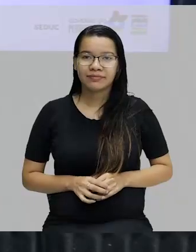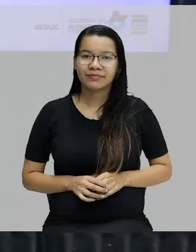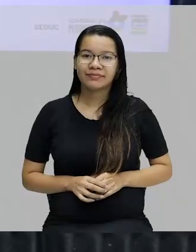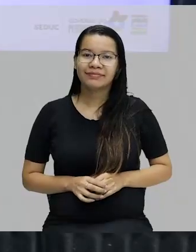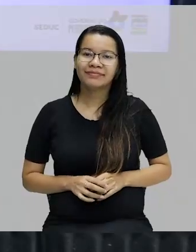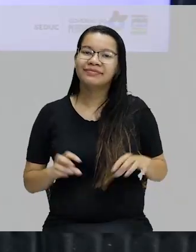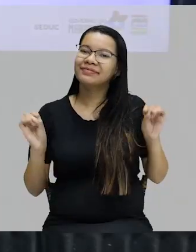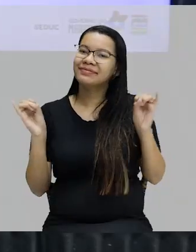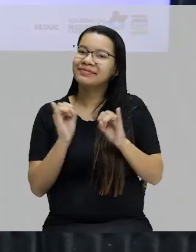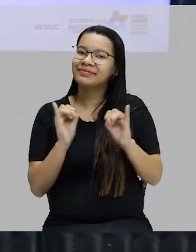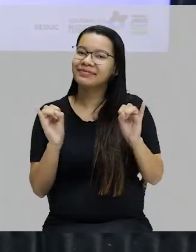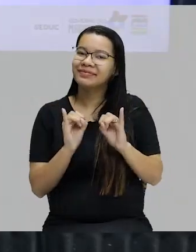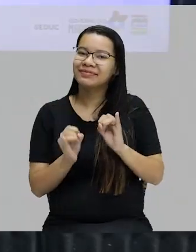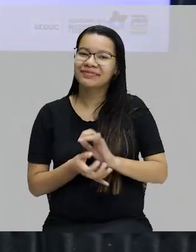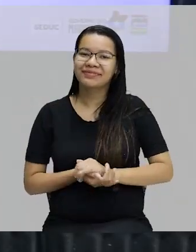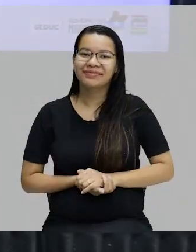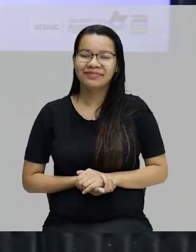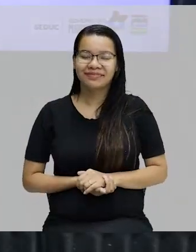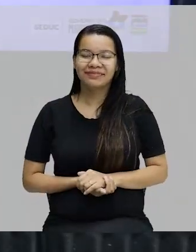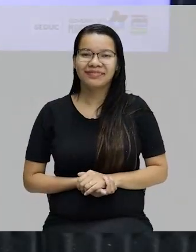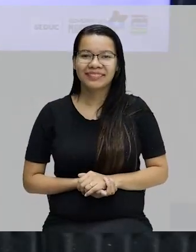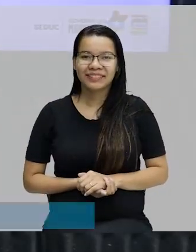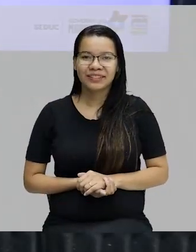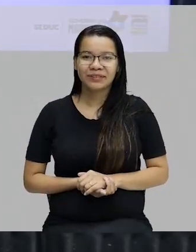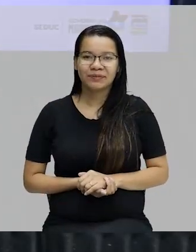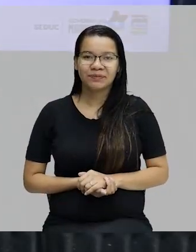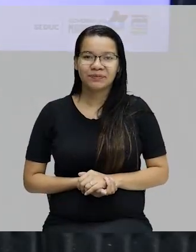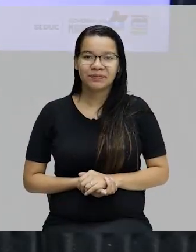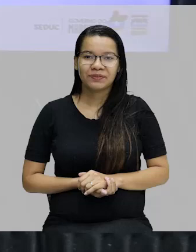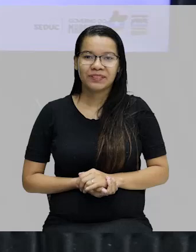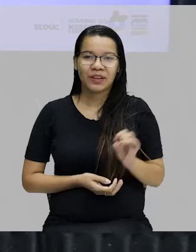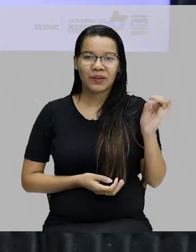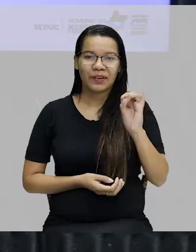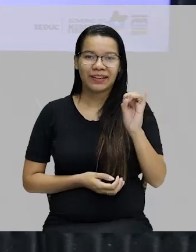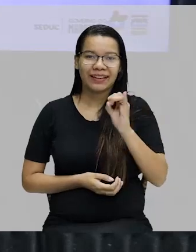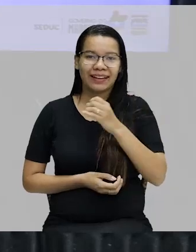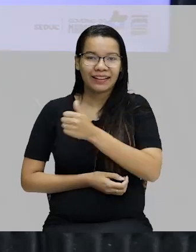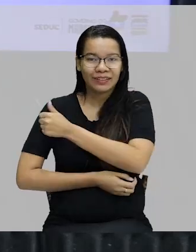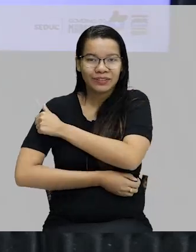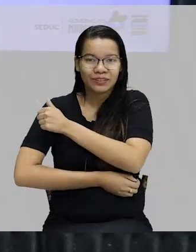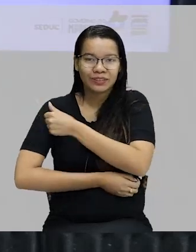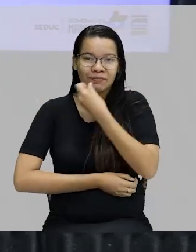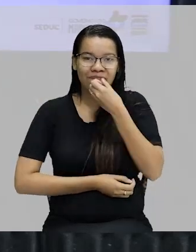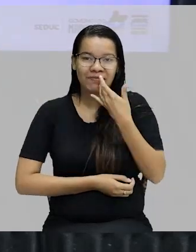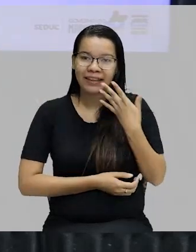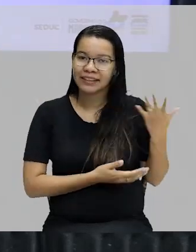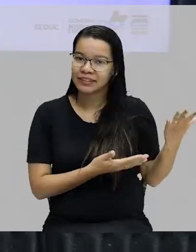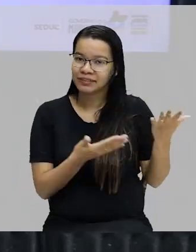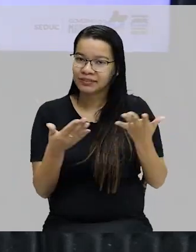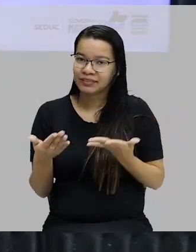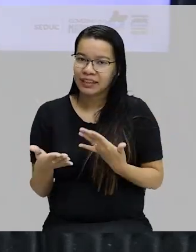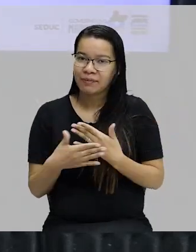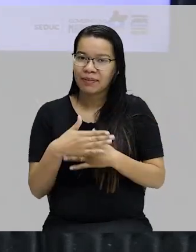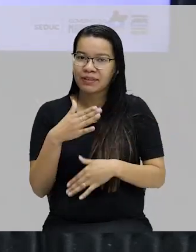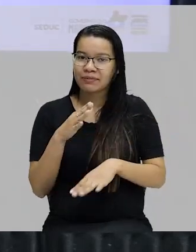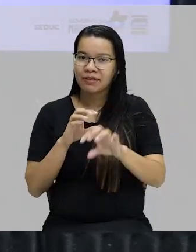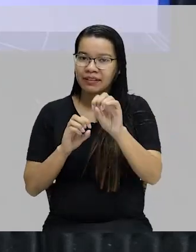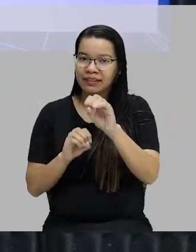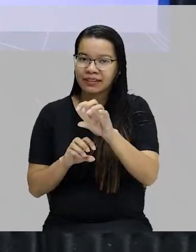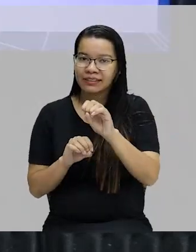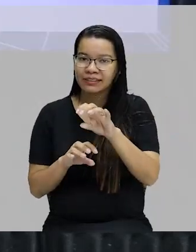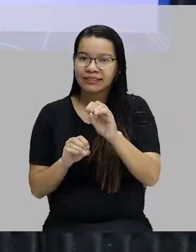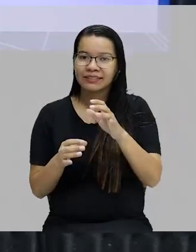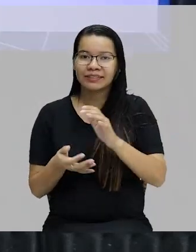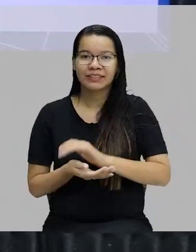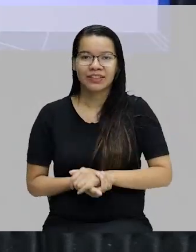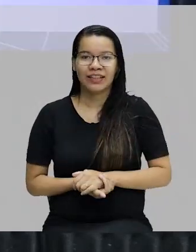Hello everybody, welcome to our English class. I'm teacher Michelle. Olá pessoal, sejam bem-vindos a mais uma aula de inglês. Eu sou a professora